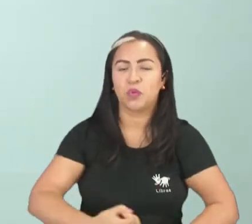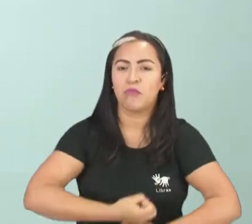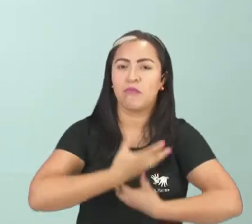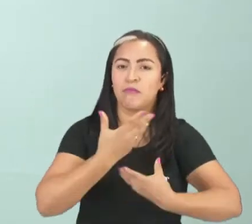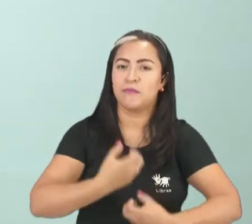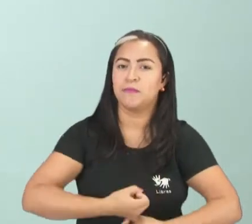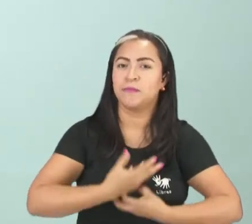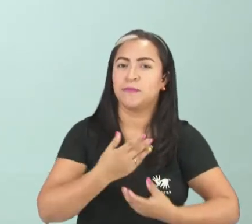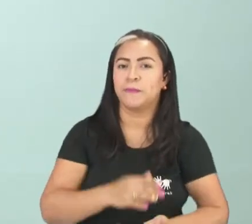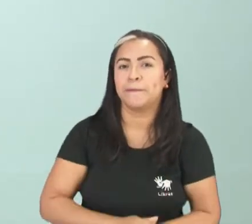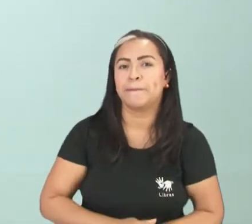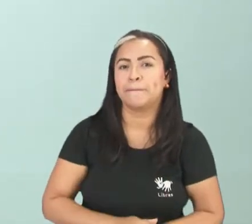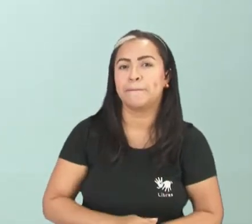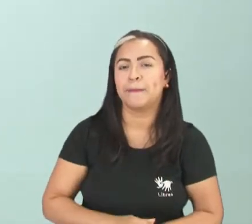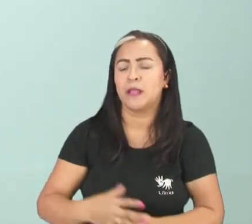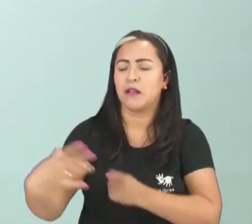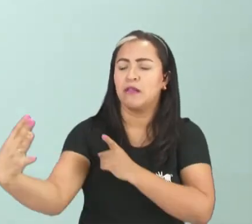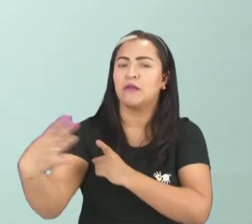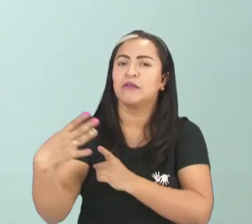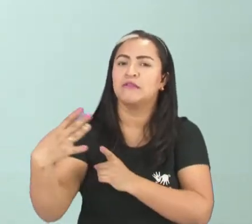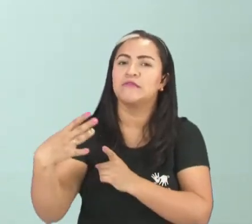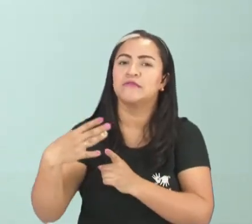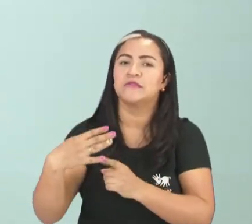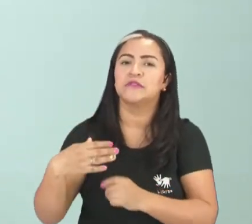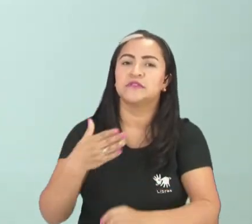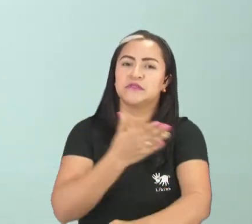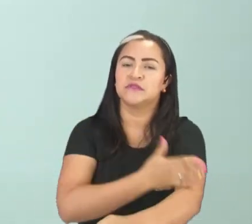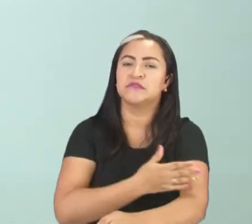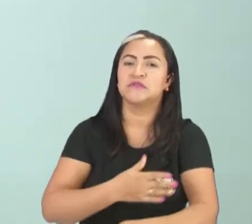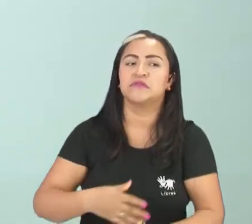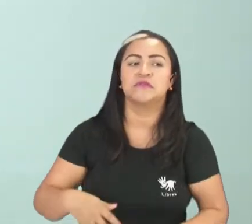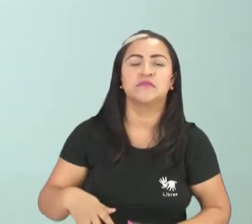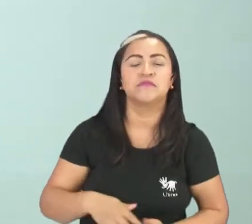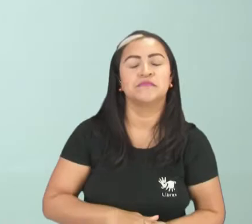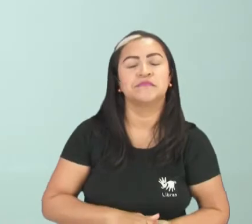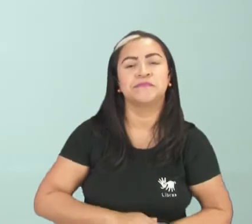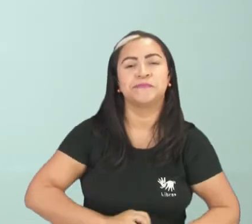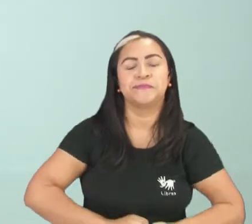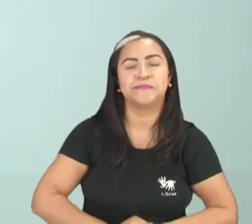que ele exerceu, pelo poder que ele exerceu dentro daquele período, tá?